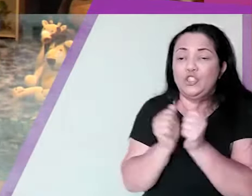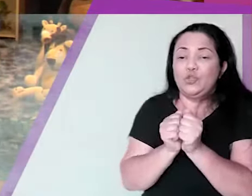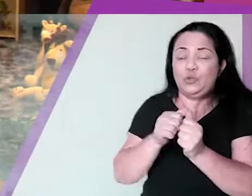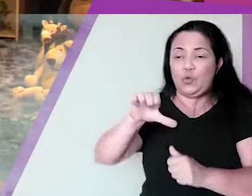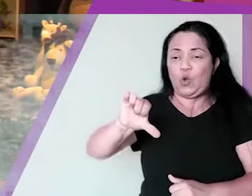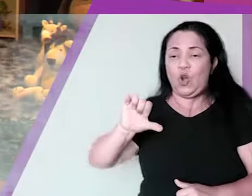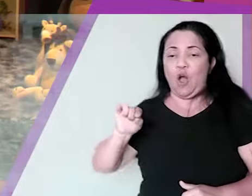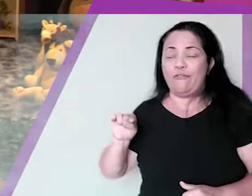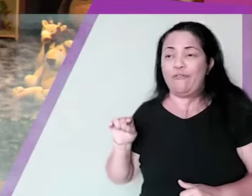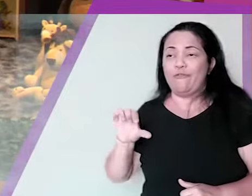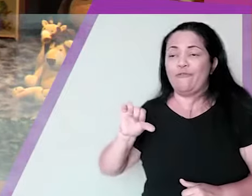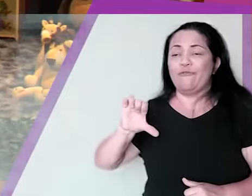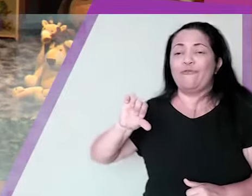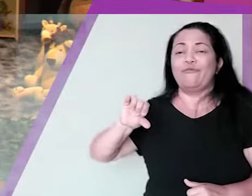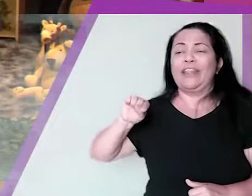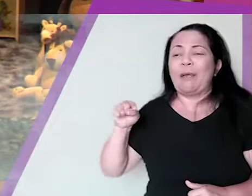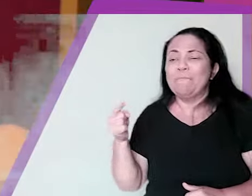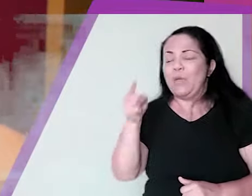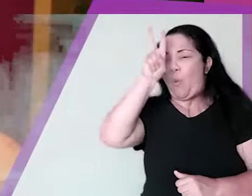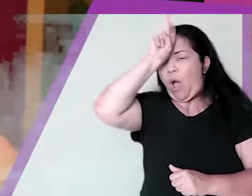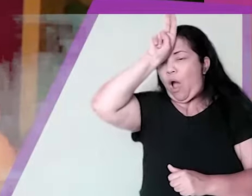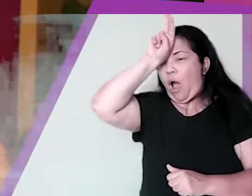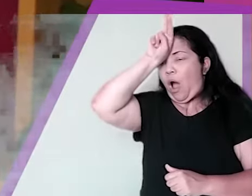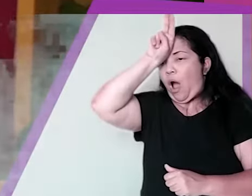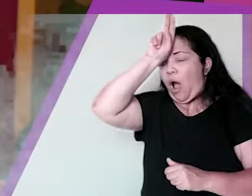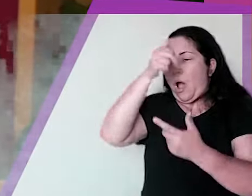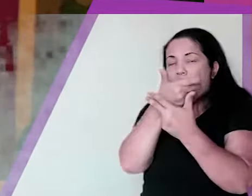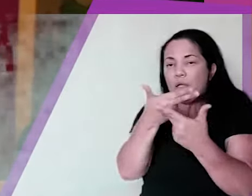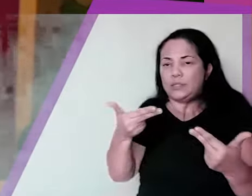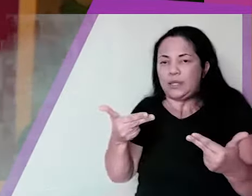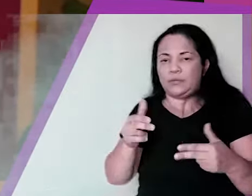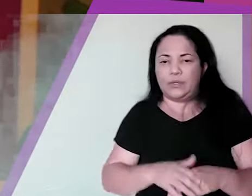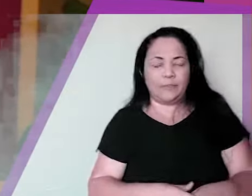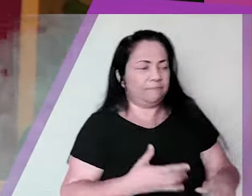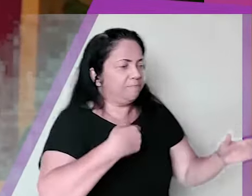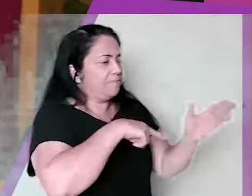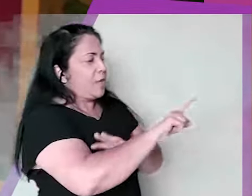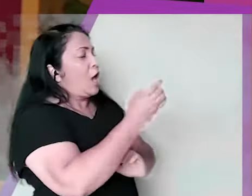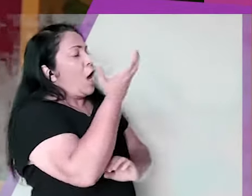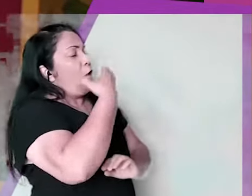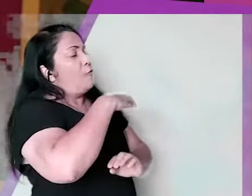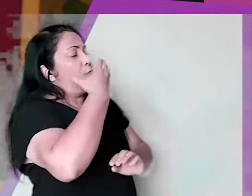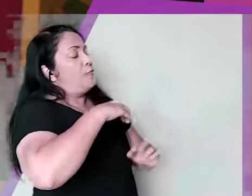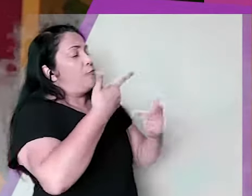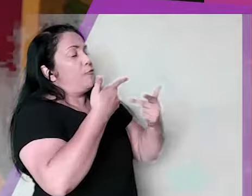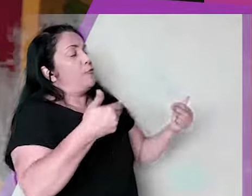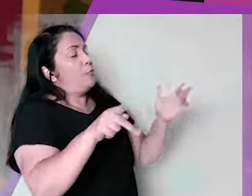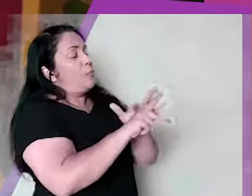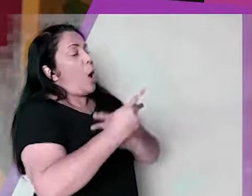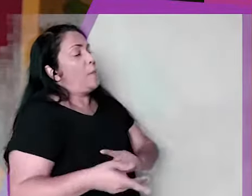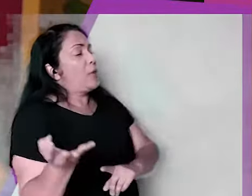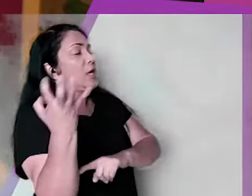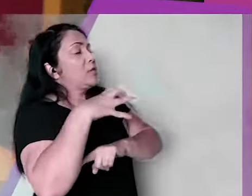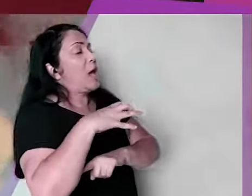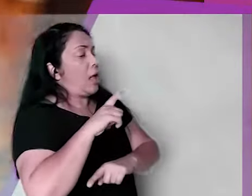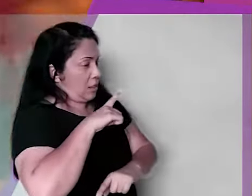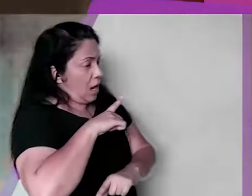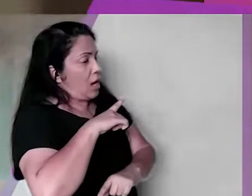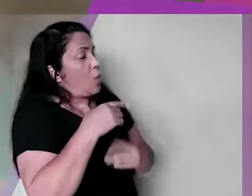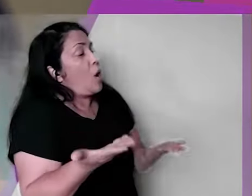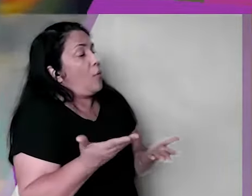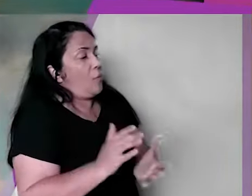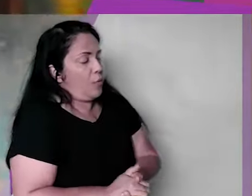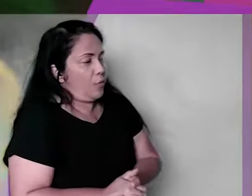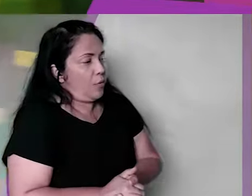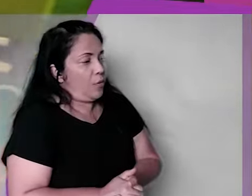um universo de 90 mil espécies de insetos. Uau. São muitos insetos. E